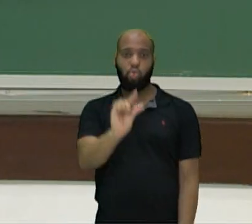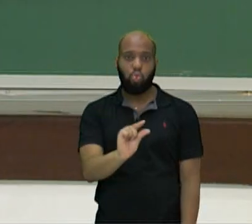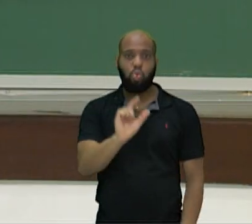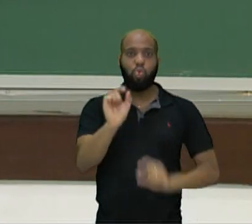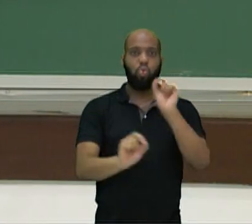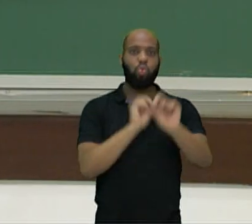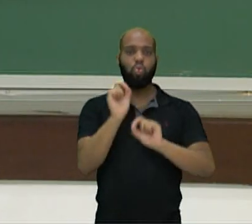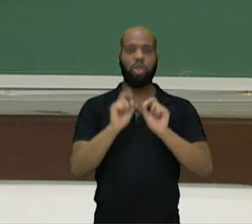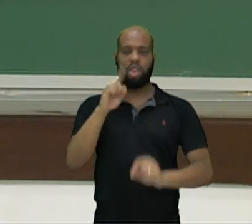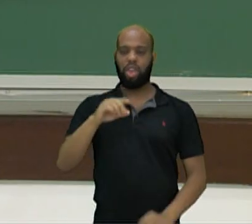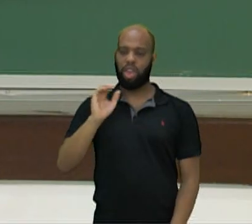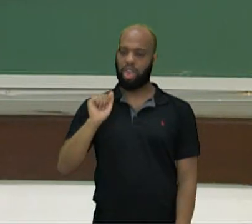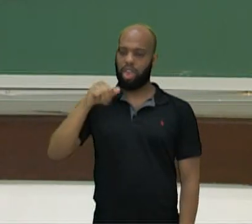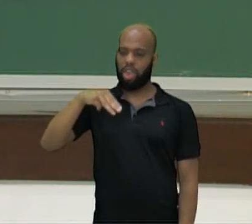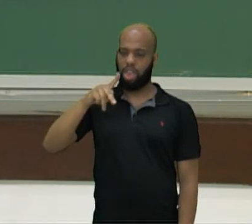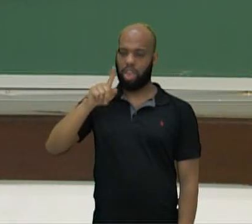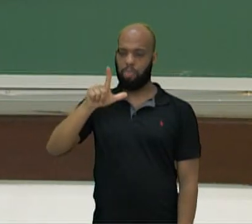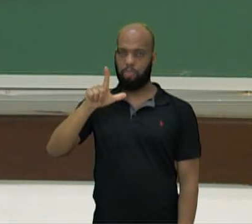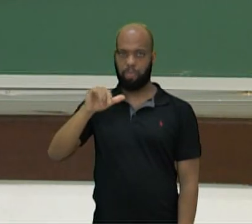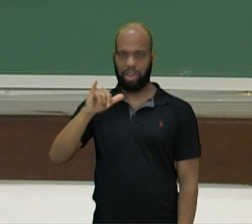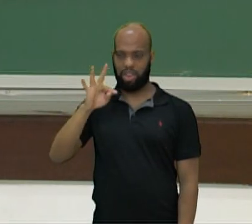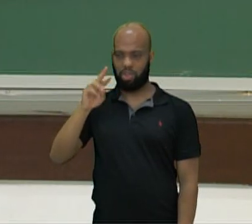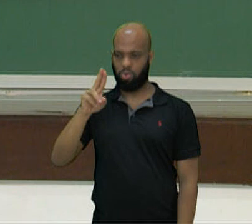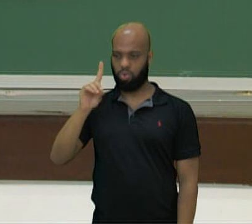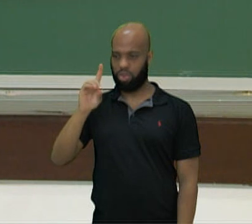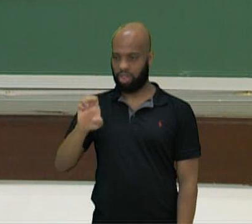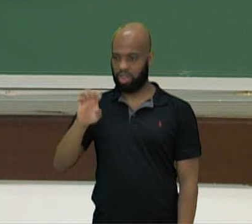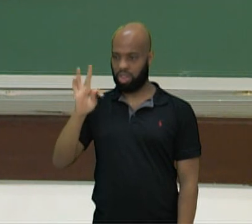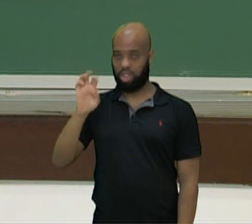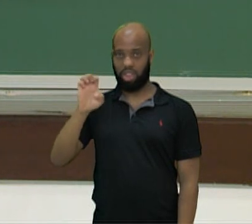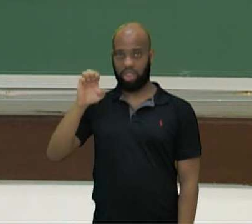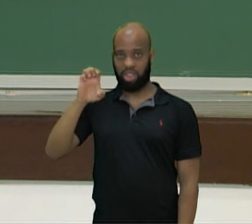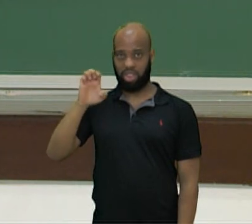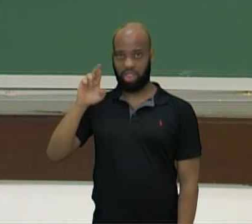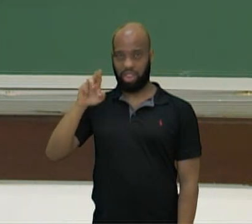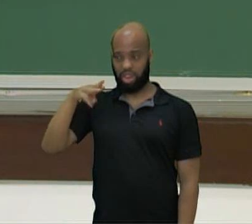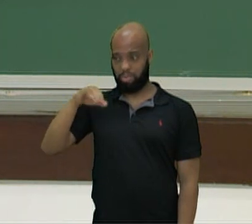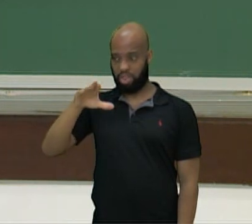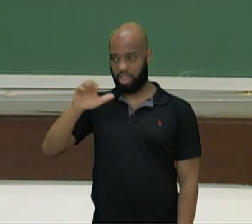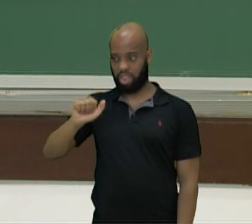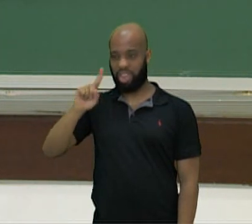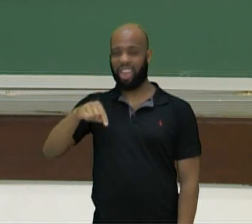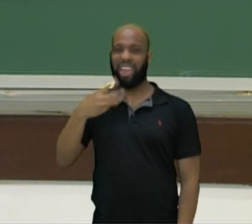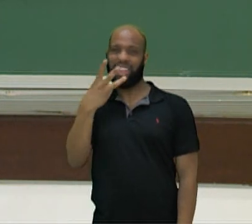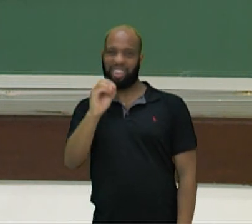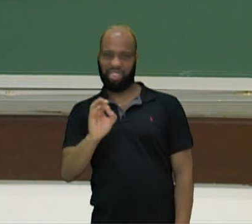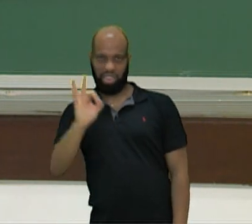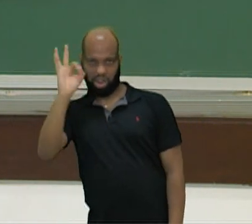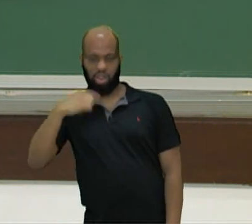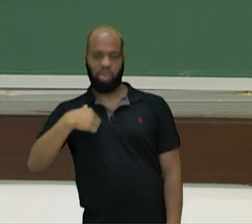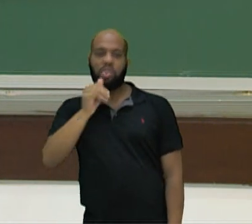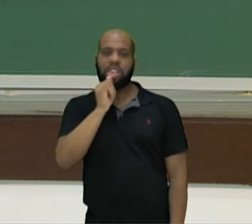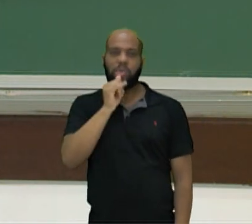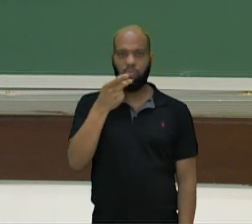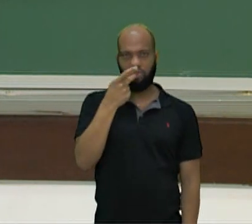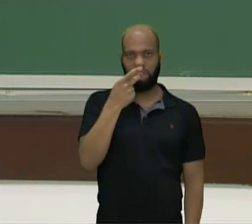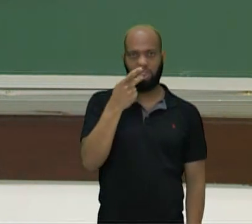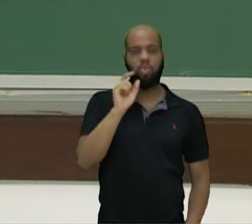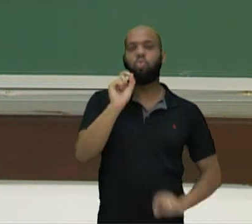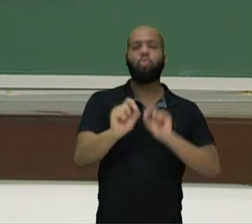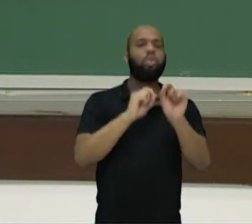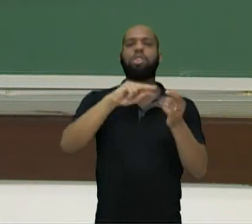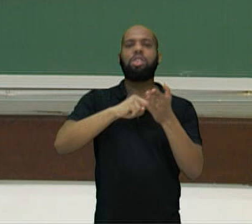chamamos de amplitude térmica, que no exemplo que eu dei seria de 30 graus. Significa que, meu querido e minha